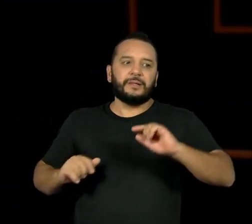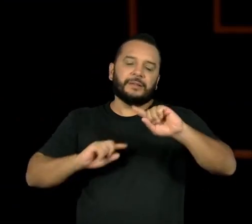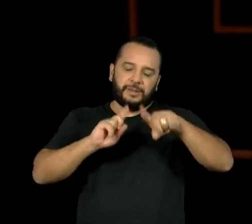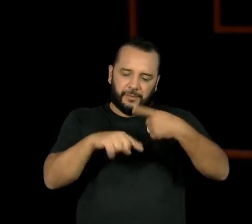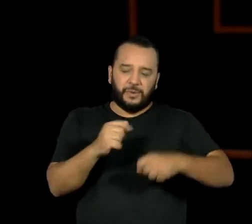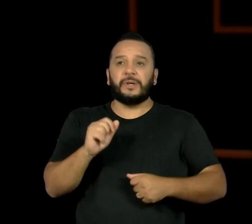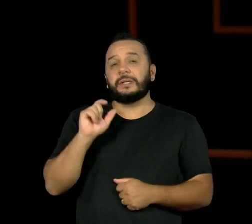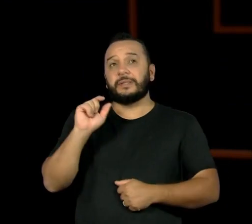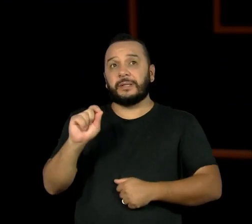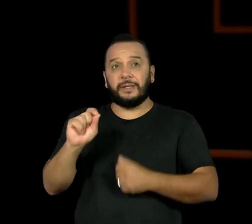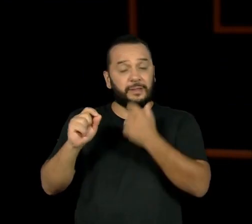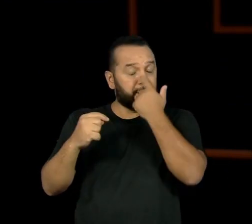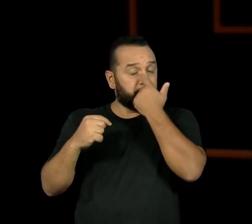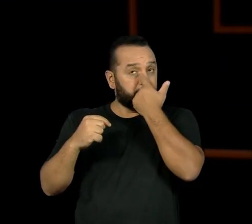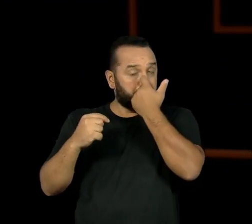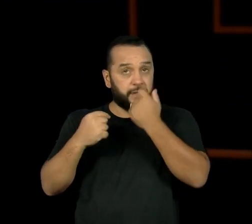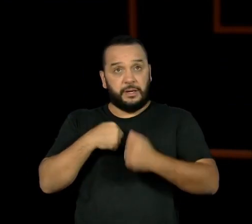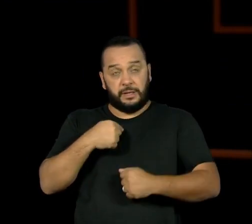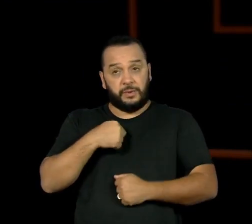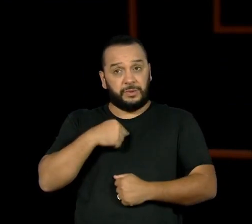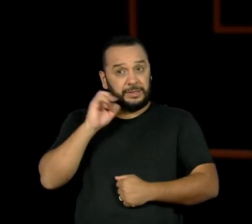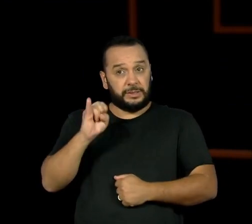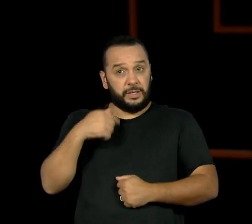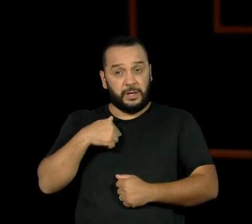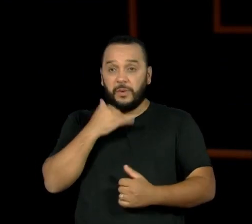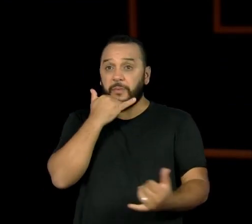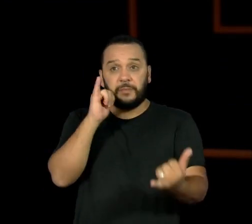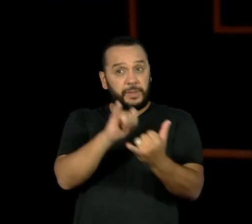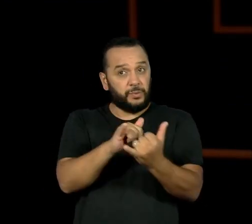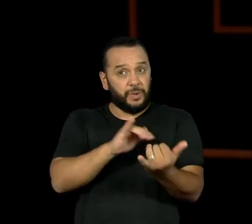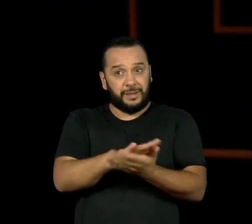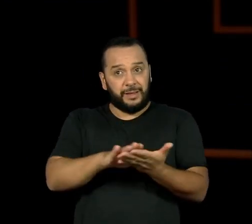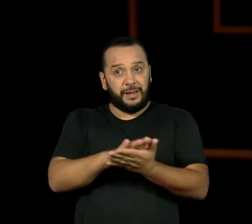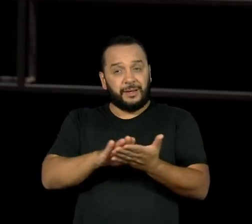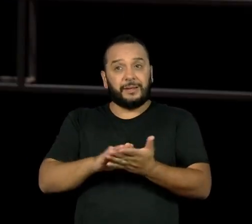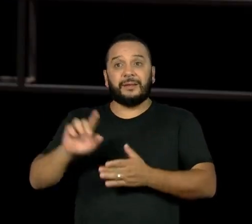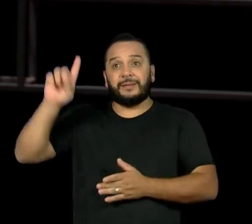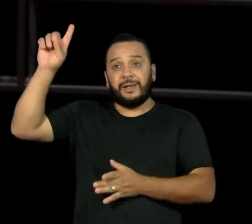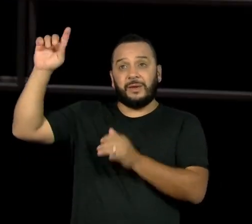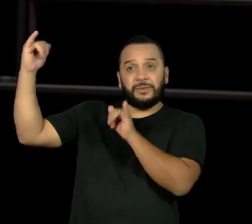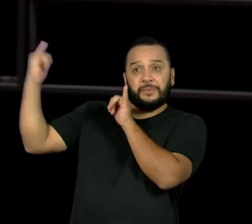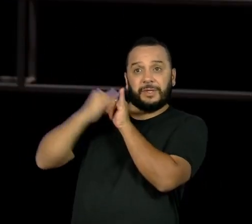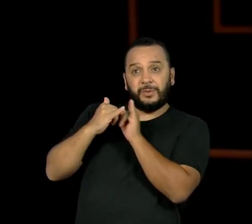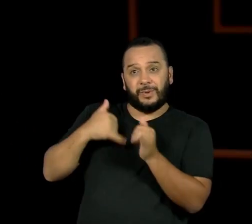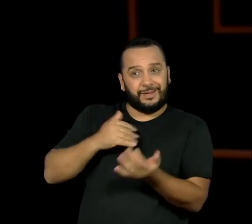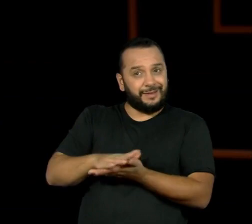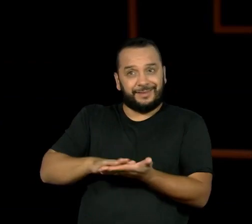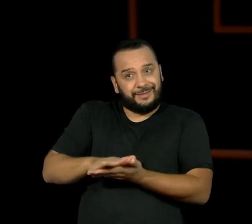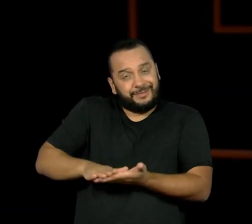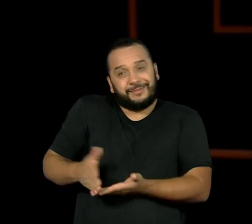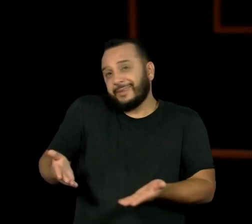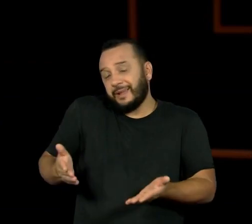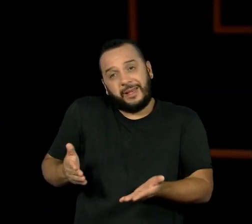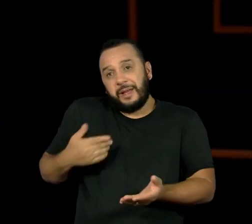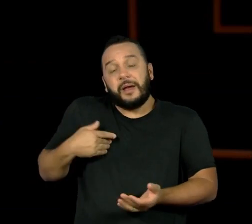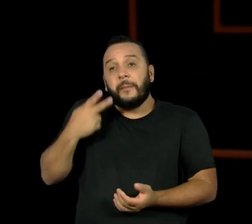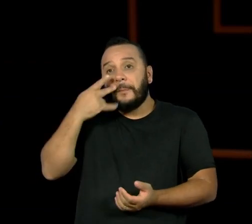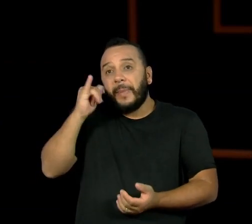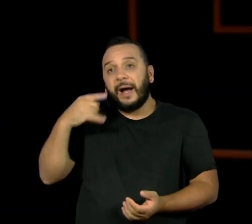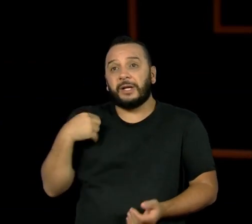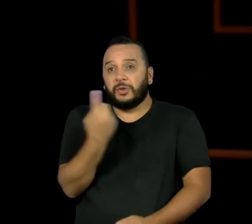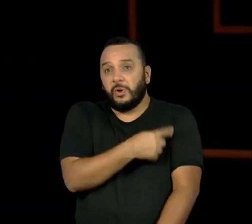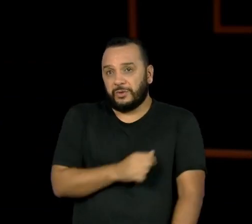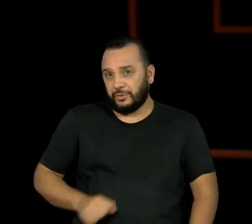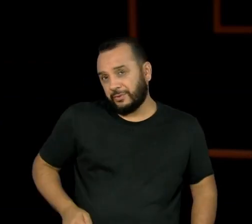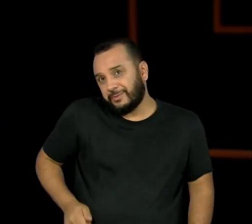do perdão, Deus pegando de novo, porque se nós não perdoarmos, é o Pai Nosso. Perdoa para ser perdoado. Não importa, você não vai dormir com